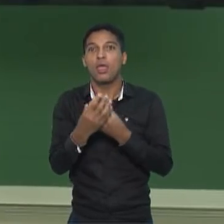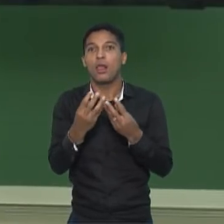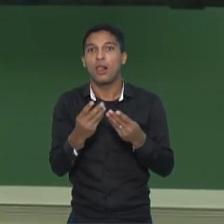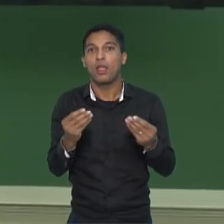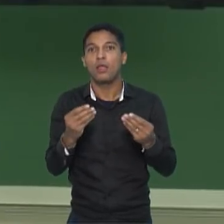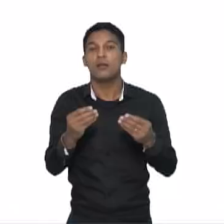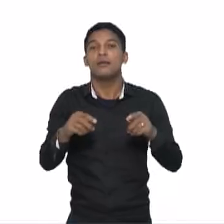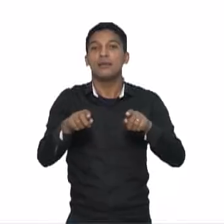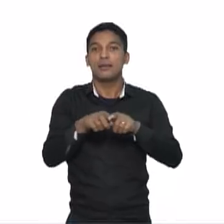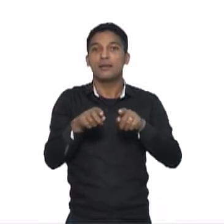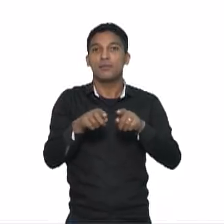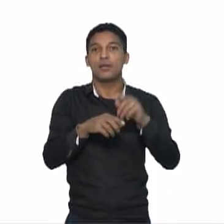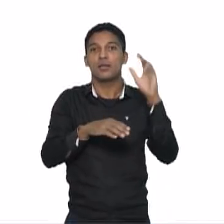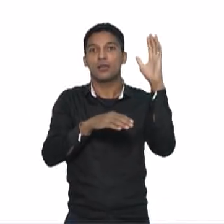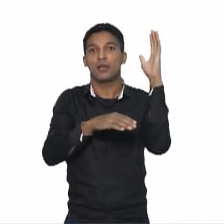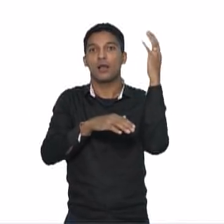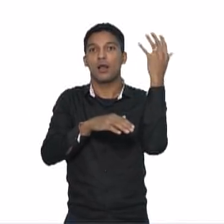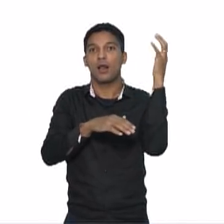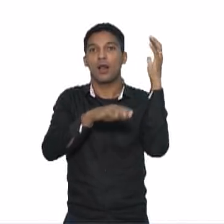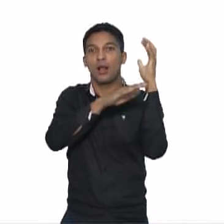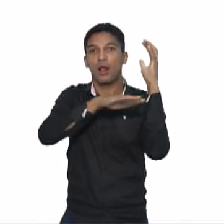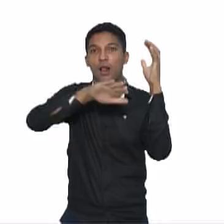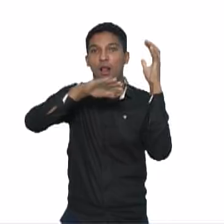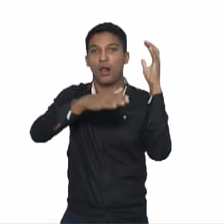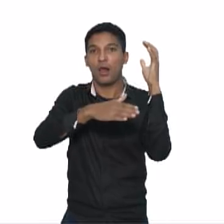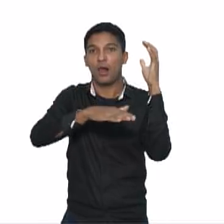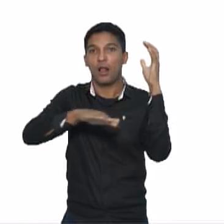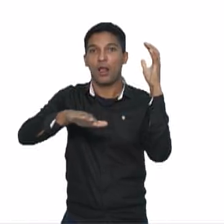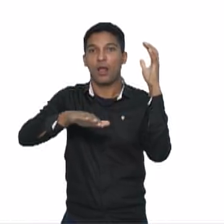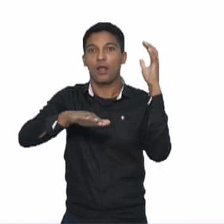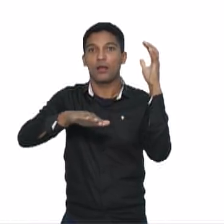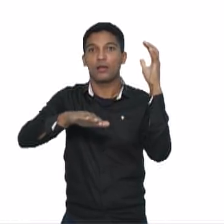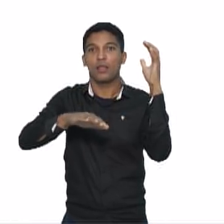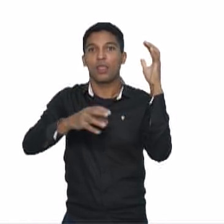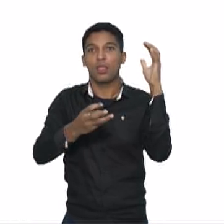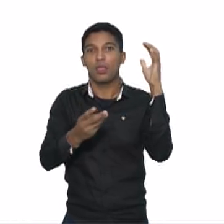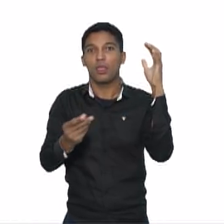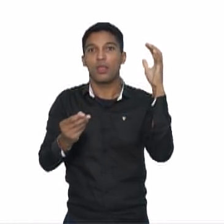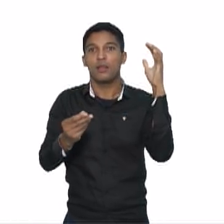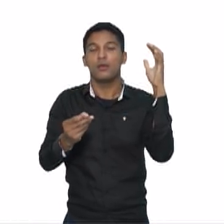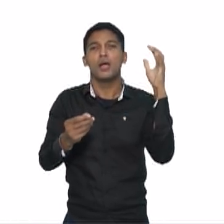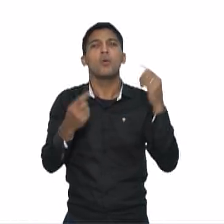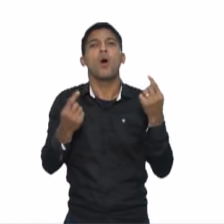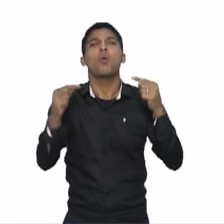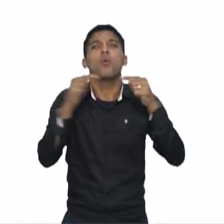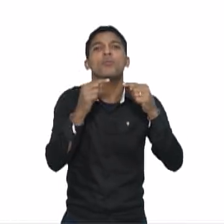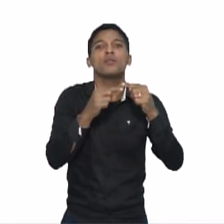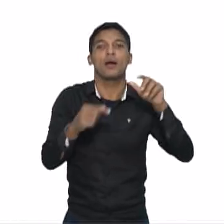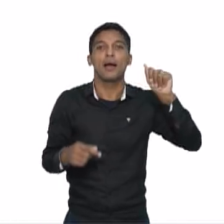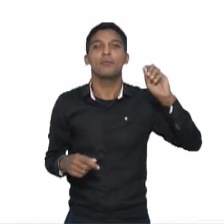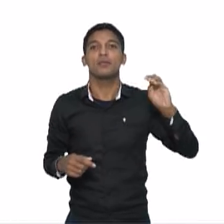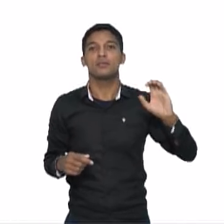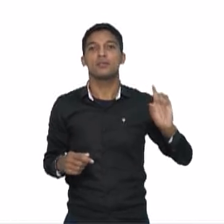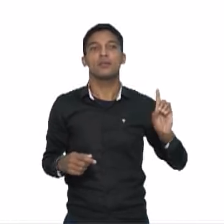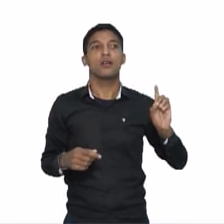A é o solo calcário. Letra B corresponde ao solo